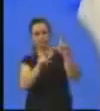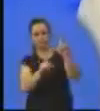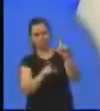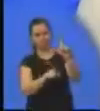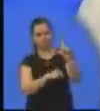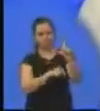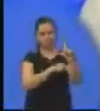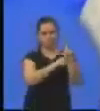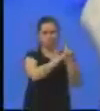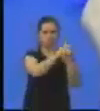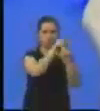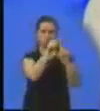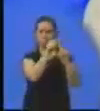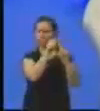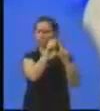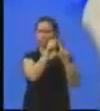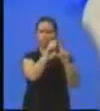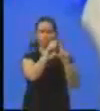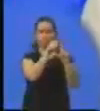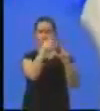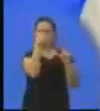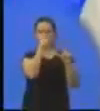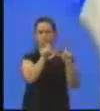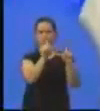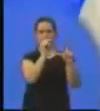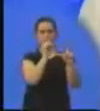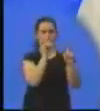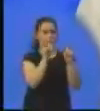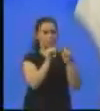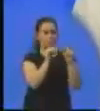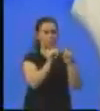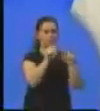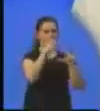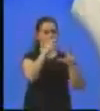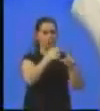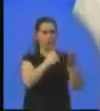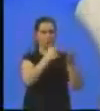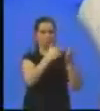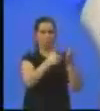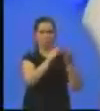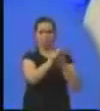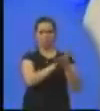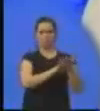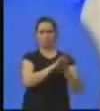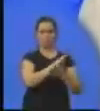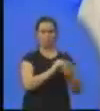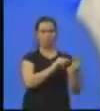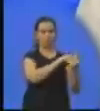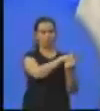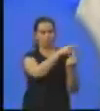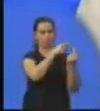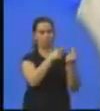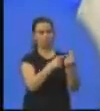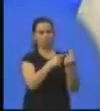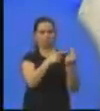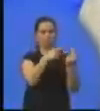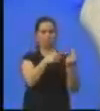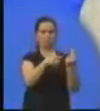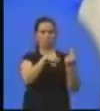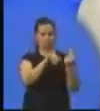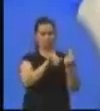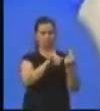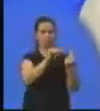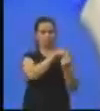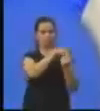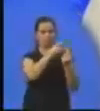isso, não houve repetição do gráfico. Quando você passa do 2π, o gráfico começa a ficar